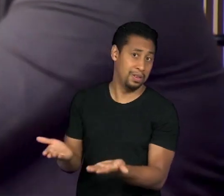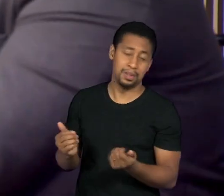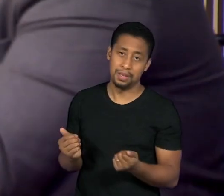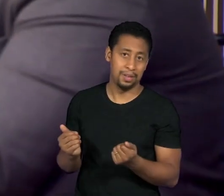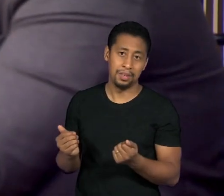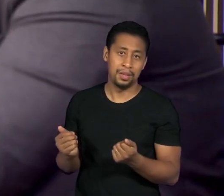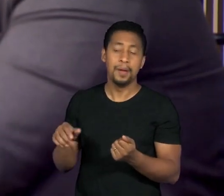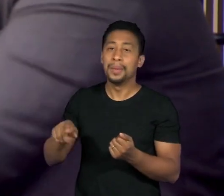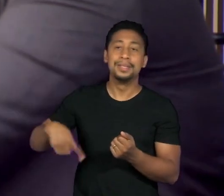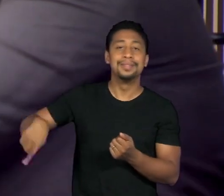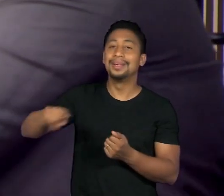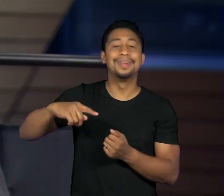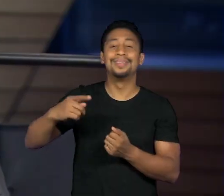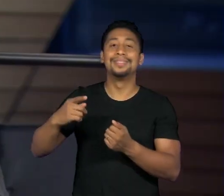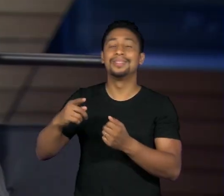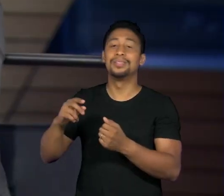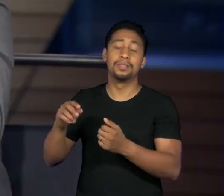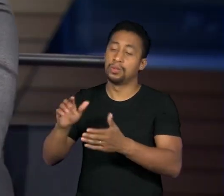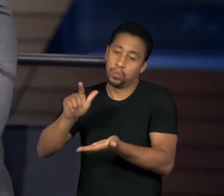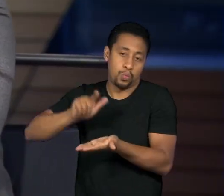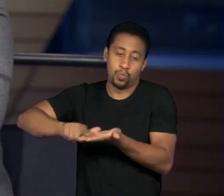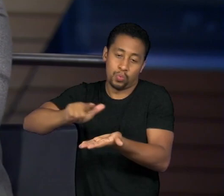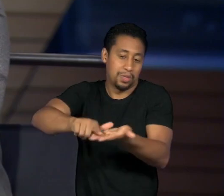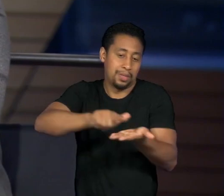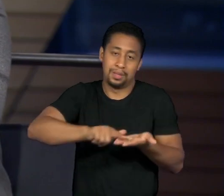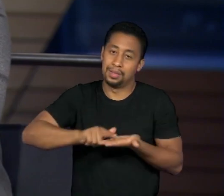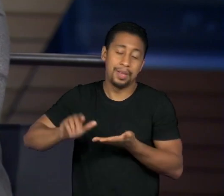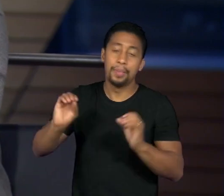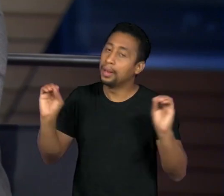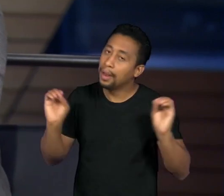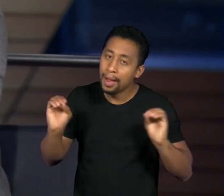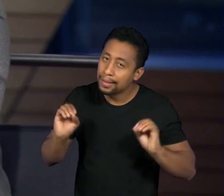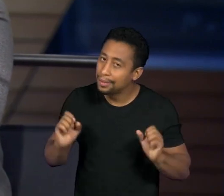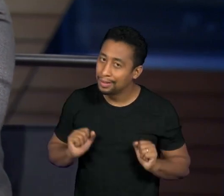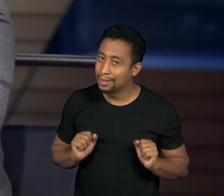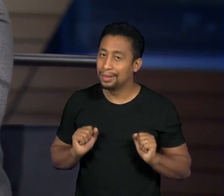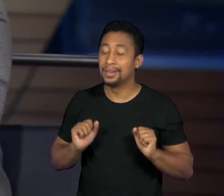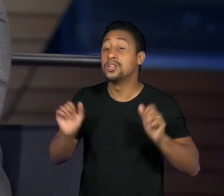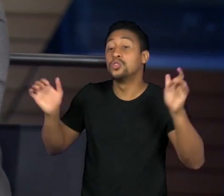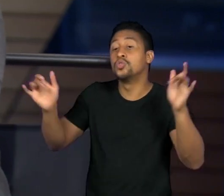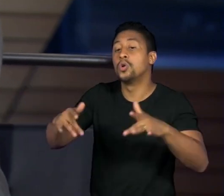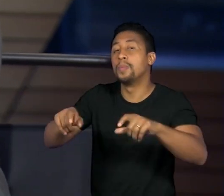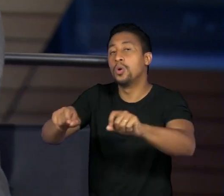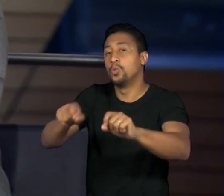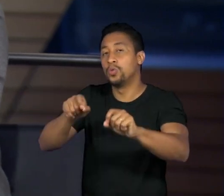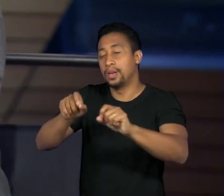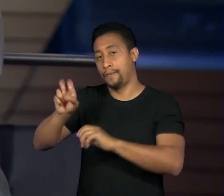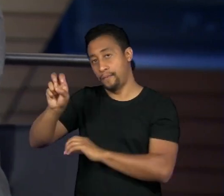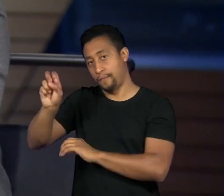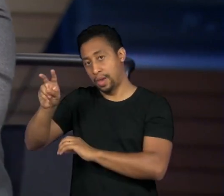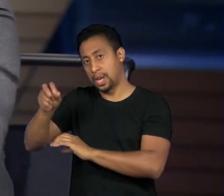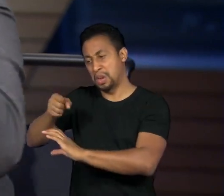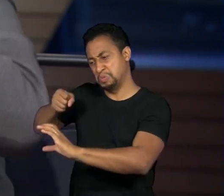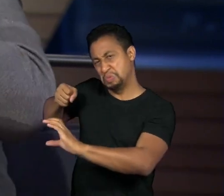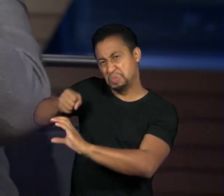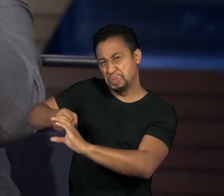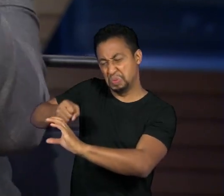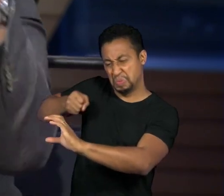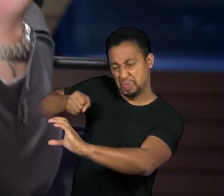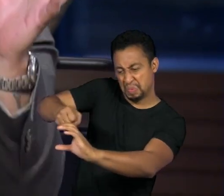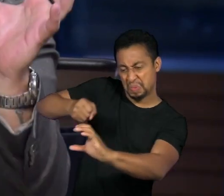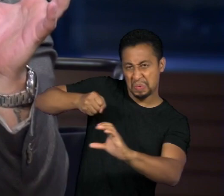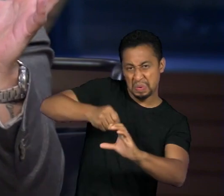devolve nada para o meio ambiente, a não ser o resíduo do agrotóxico, o desmatamento, enfim. Estou falando